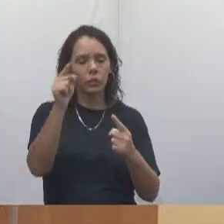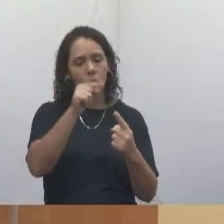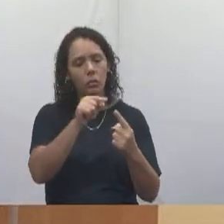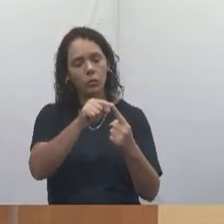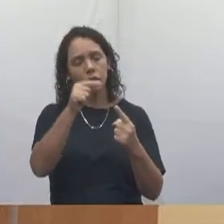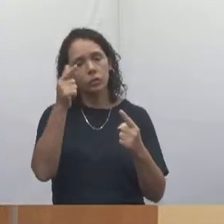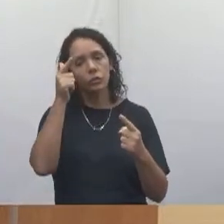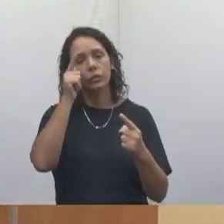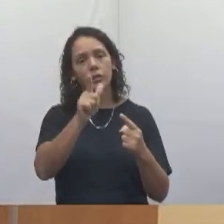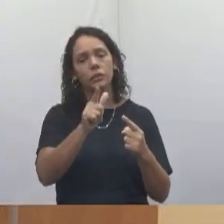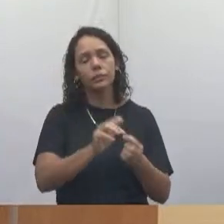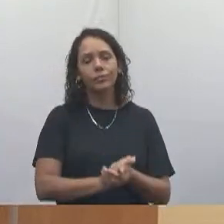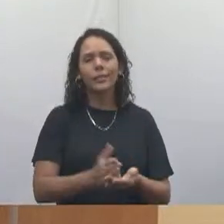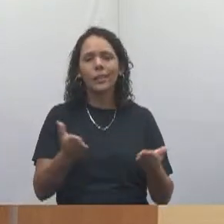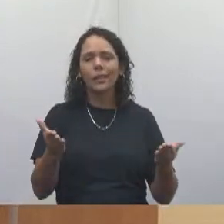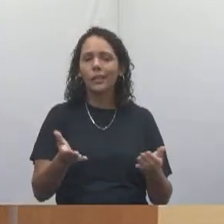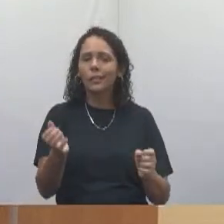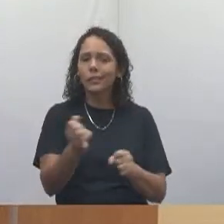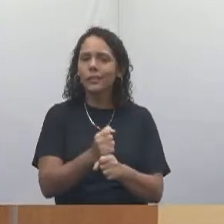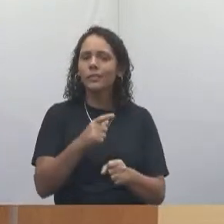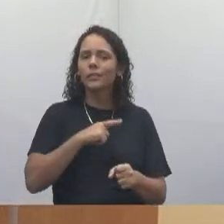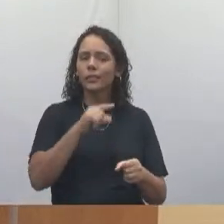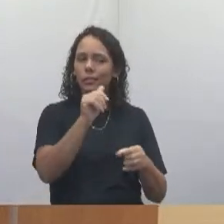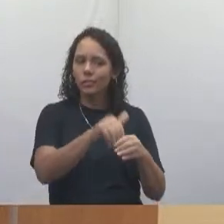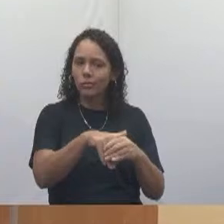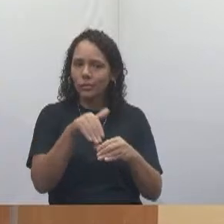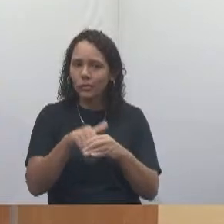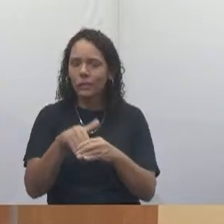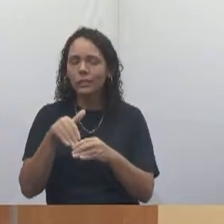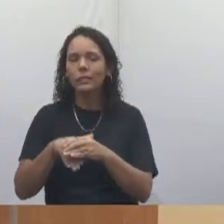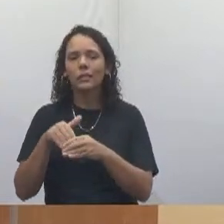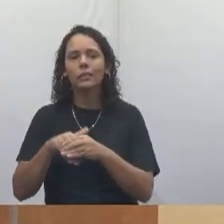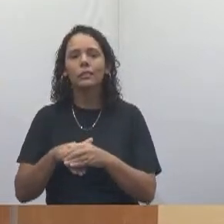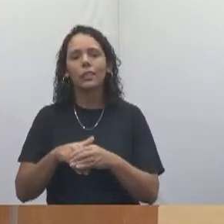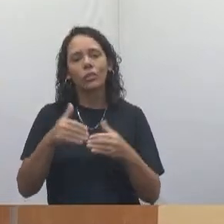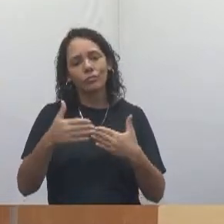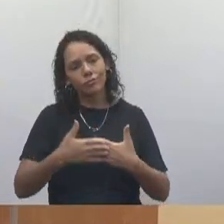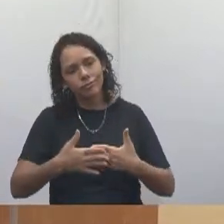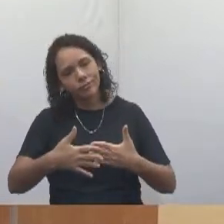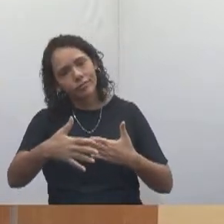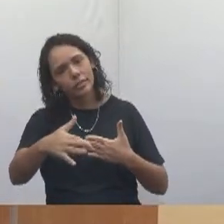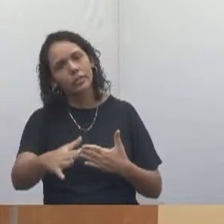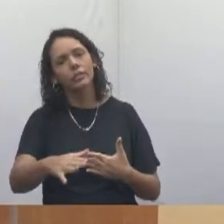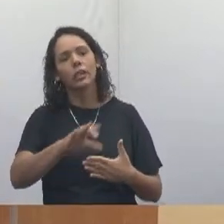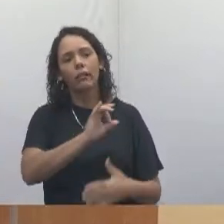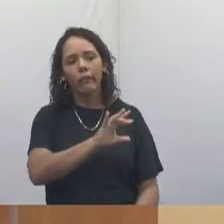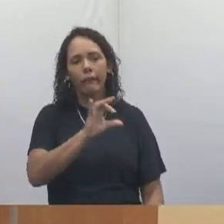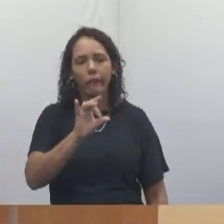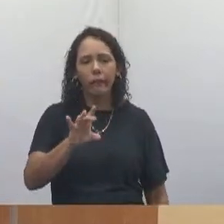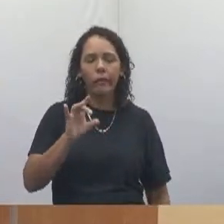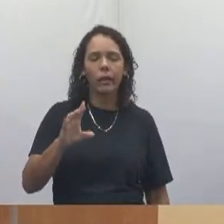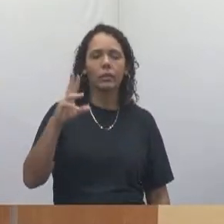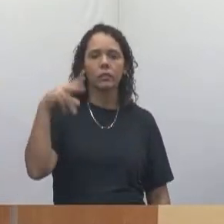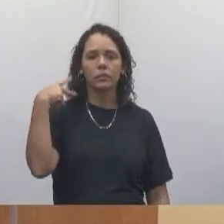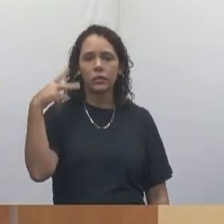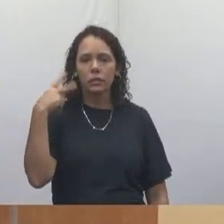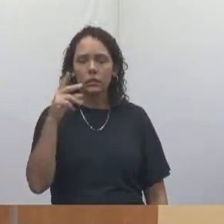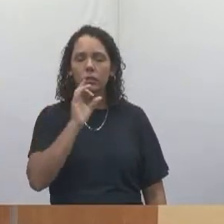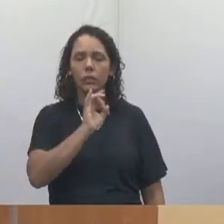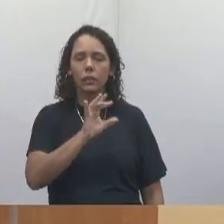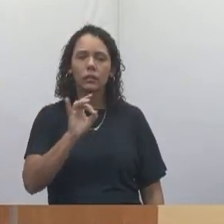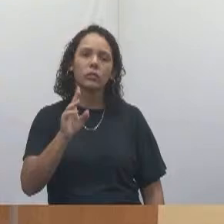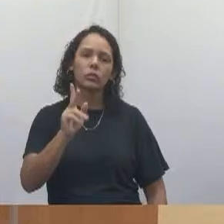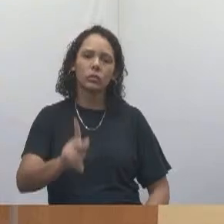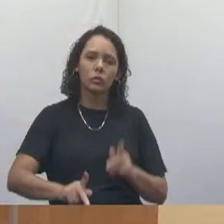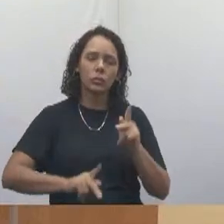sei que esse ano é um ano eleitoral, né, e com certeza daqui para frente, né, cada vereador ou cada um da população, né,